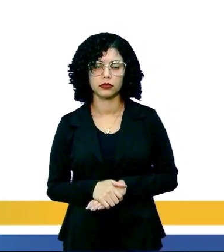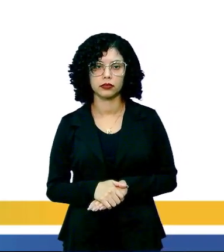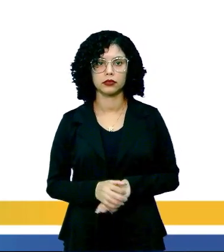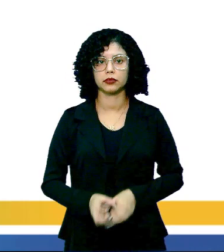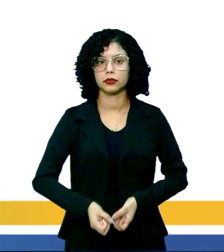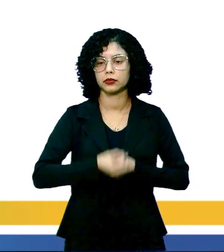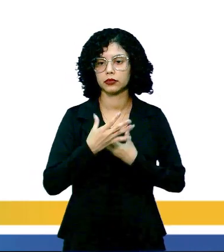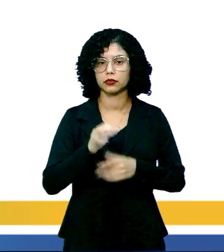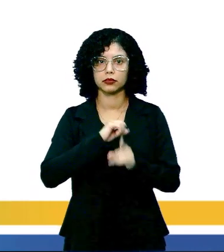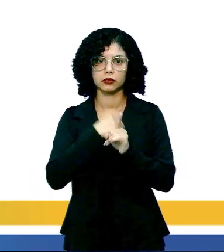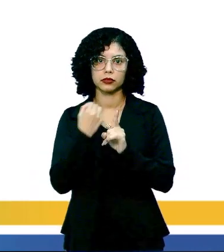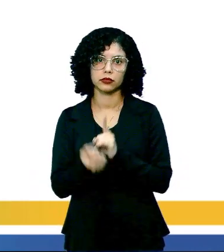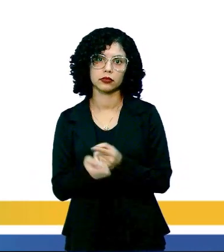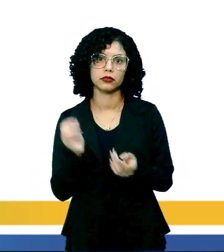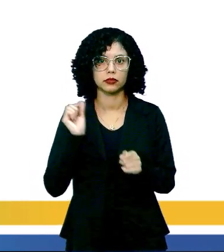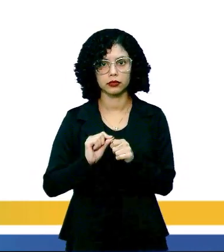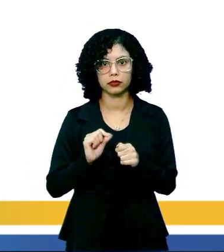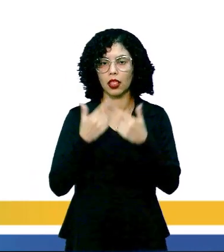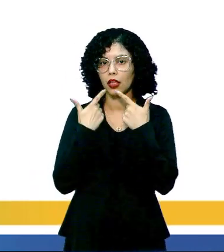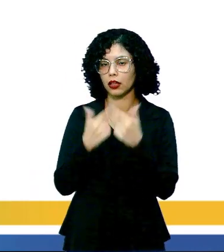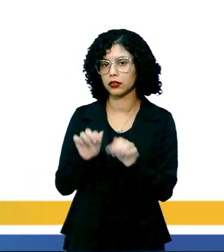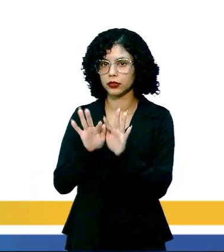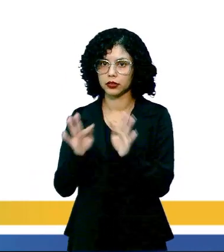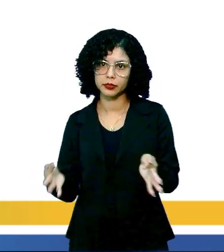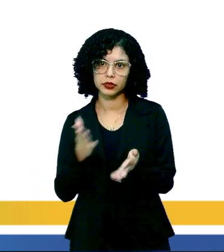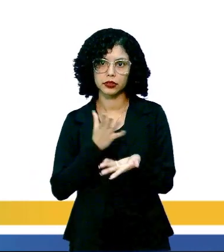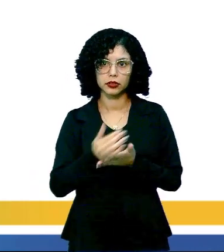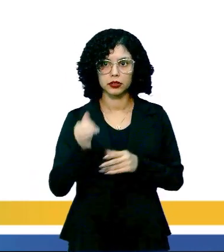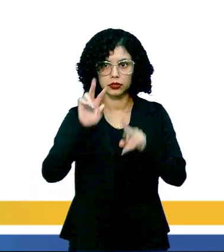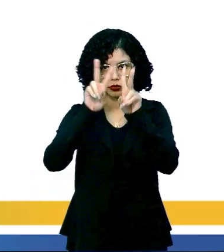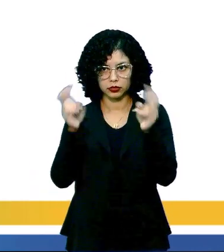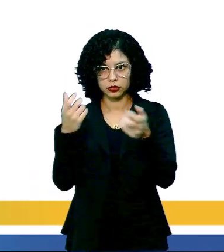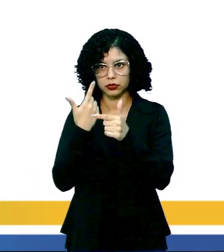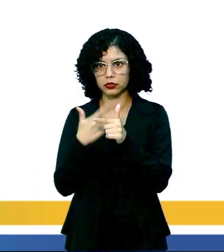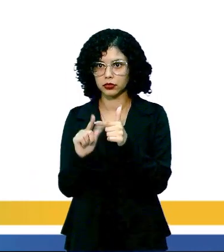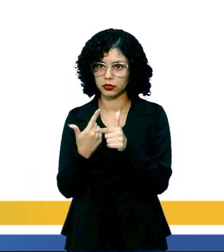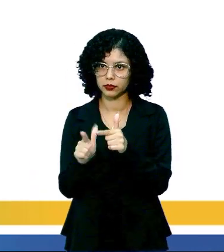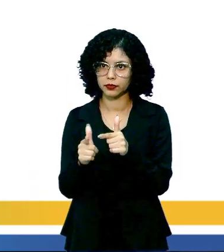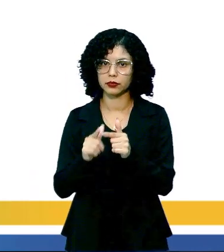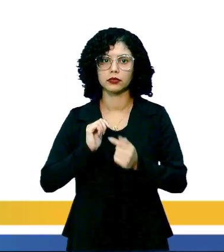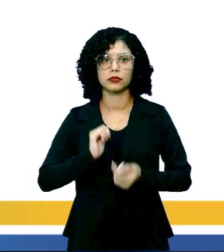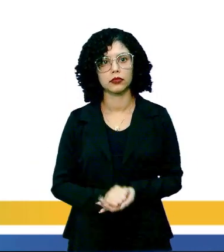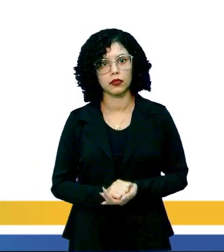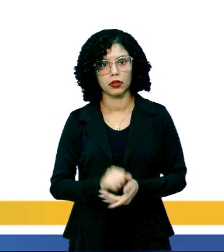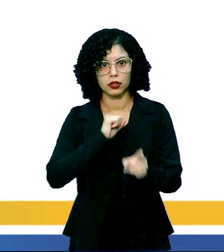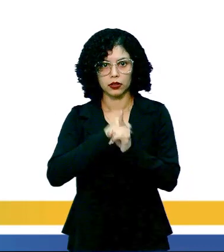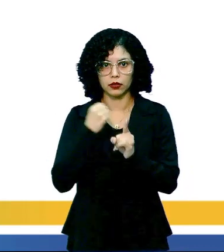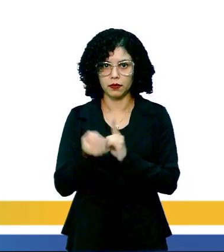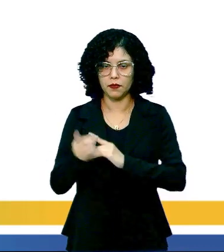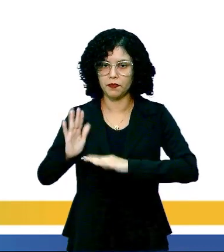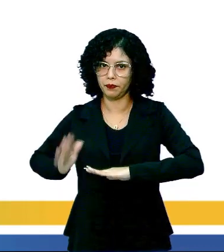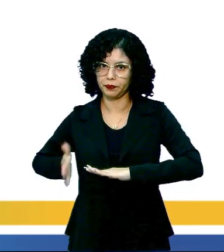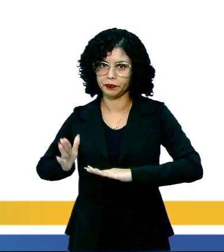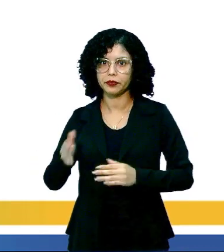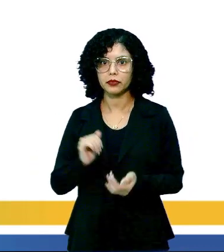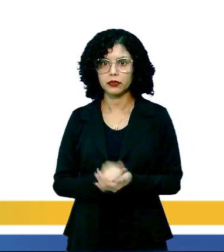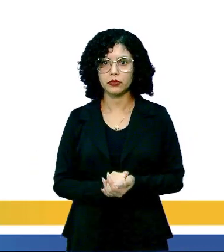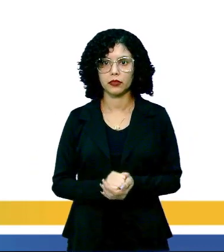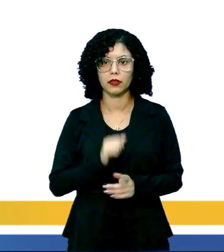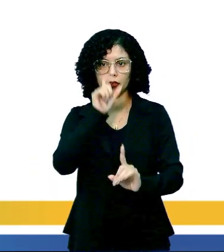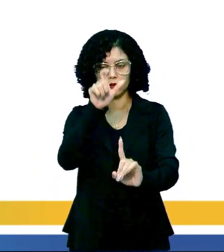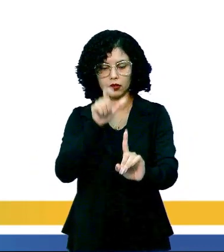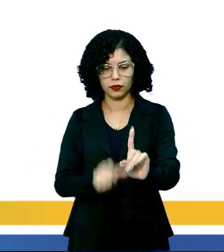a poesia social, que é feita com uma linguagem simples, aí busca tematizar os problemas da